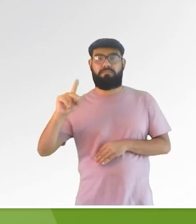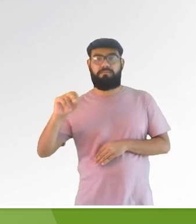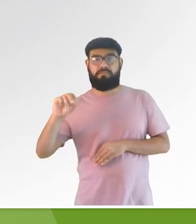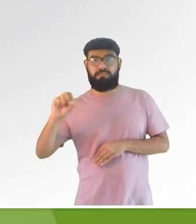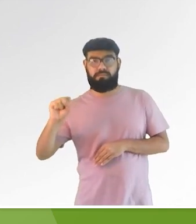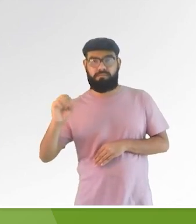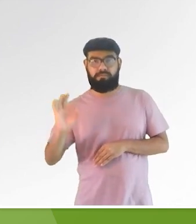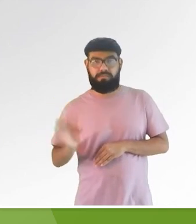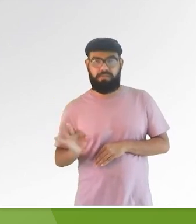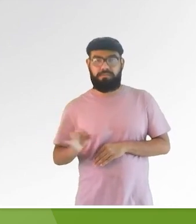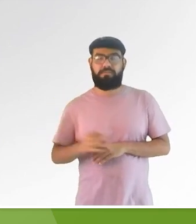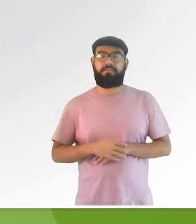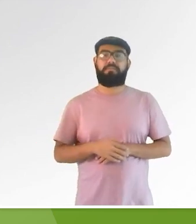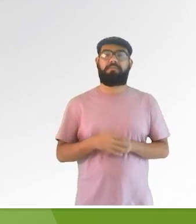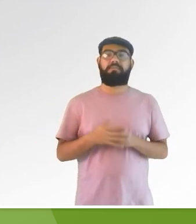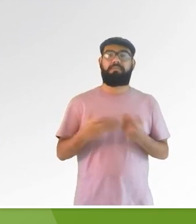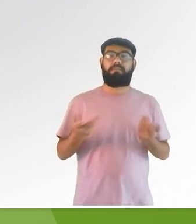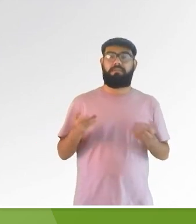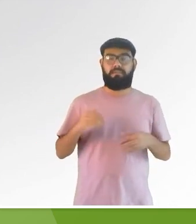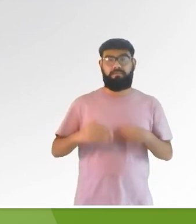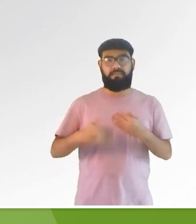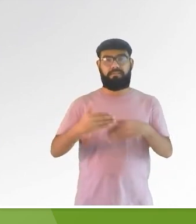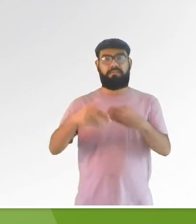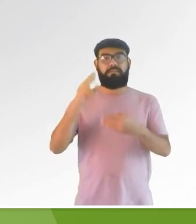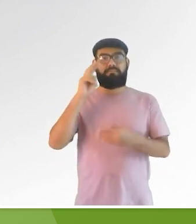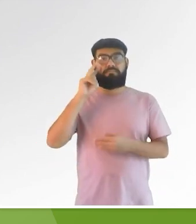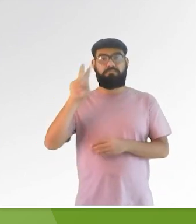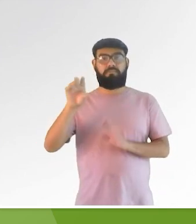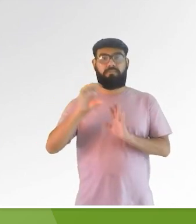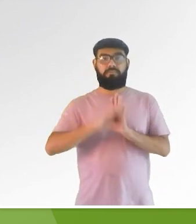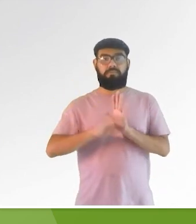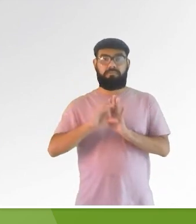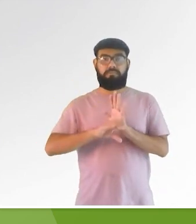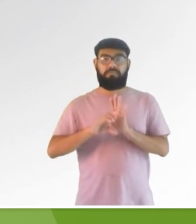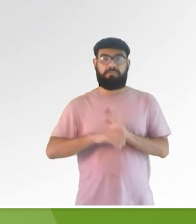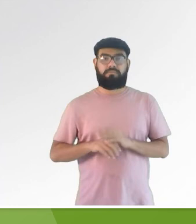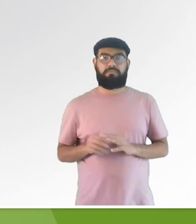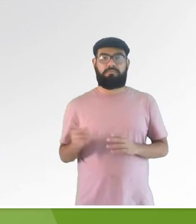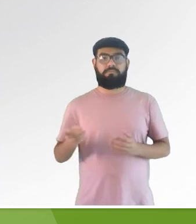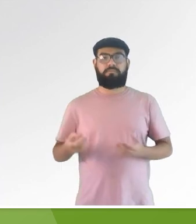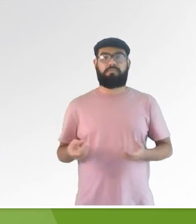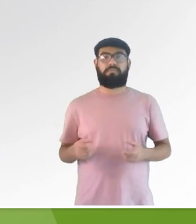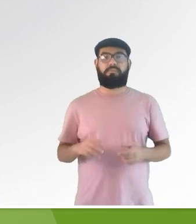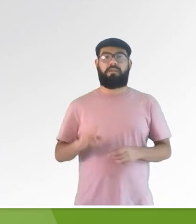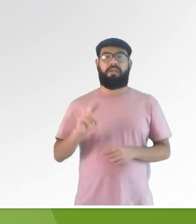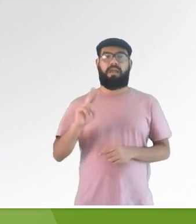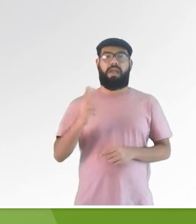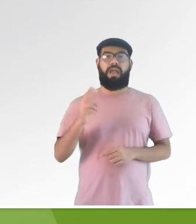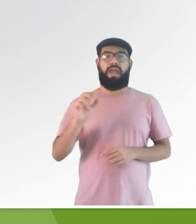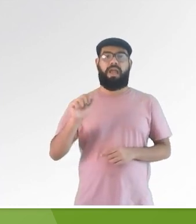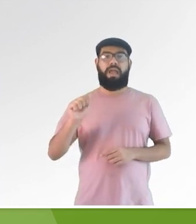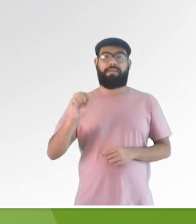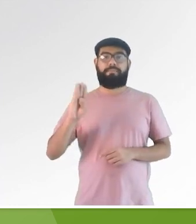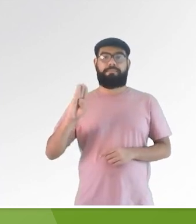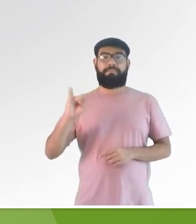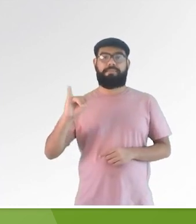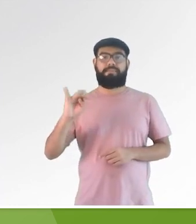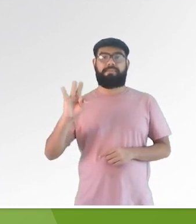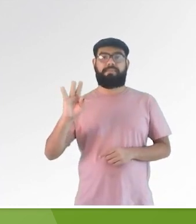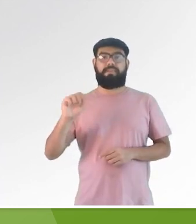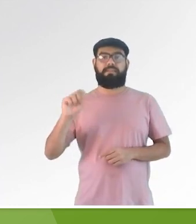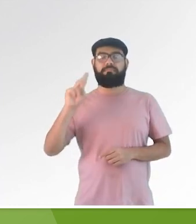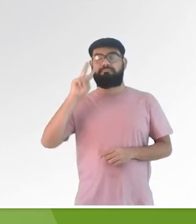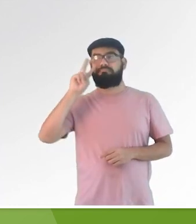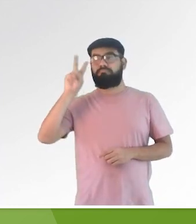E avançando aí, olha só, vamos para o conceito de habitat. O habitat é o local,